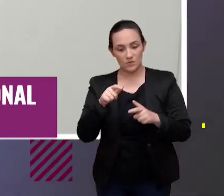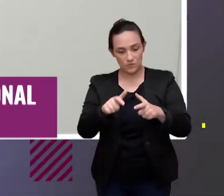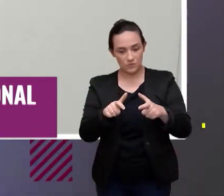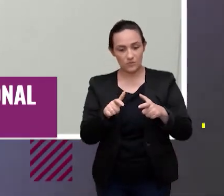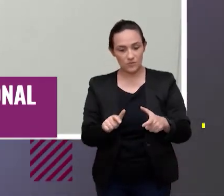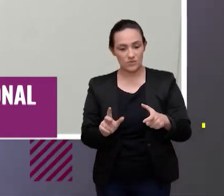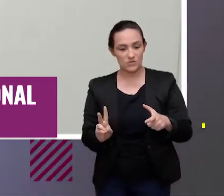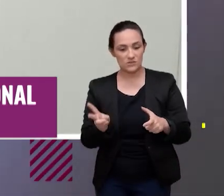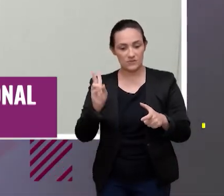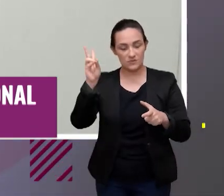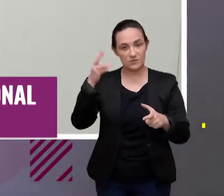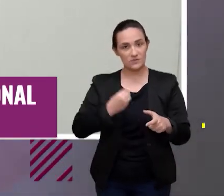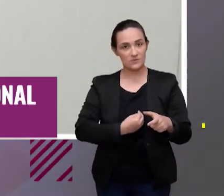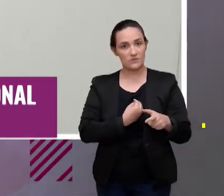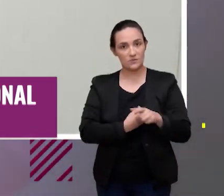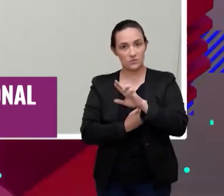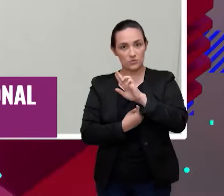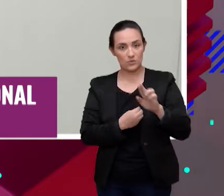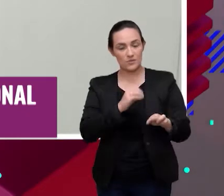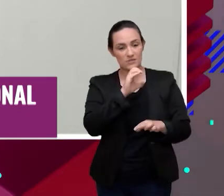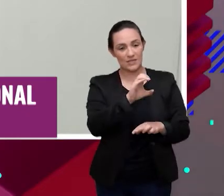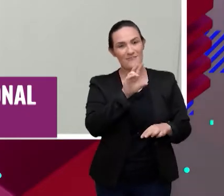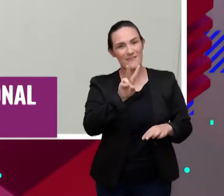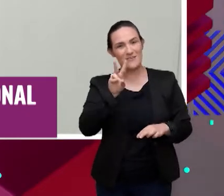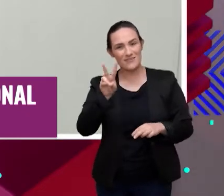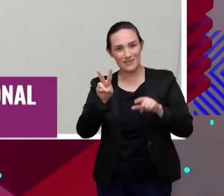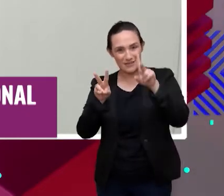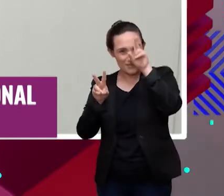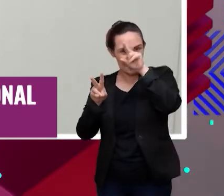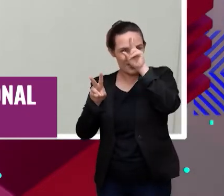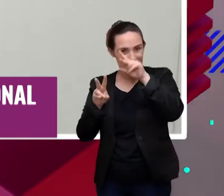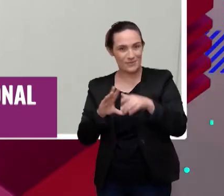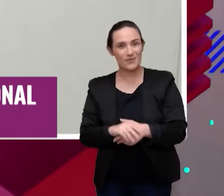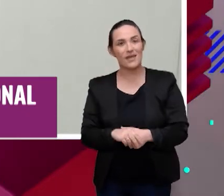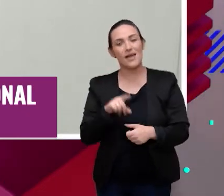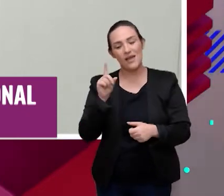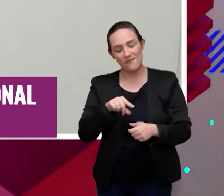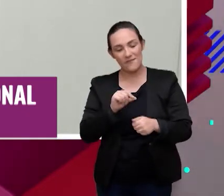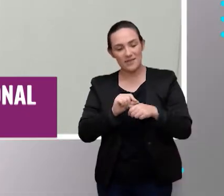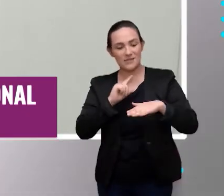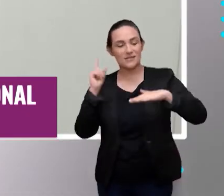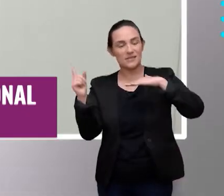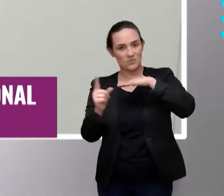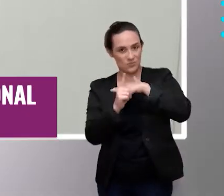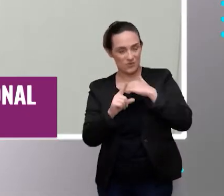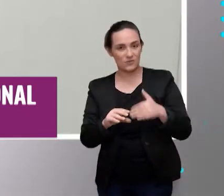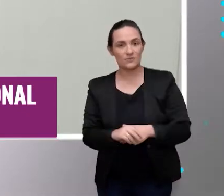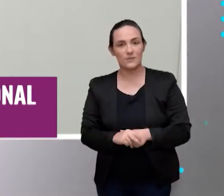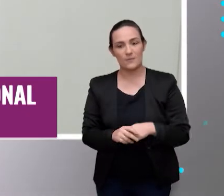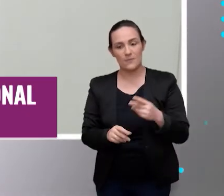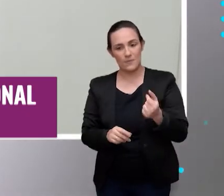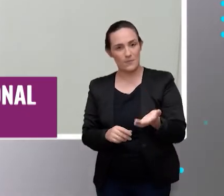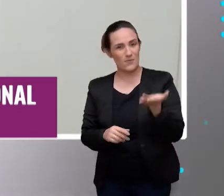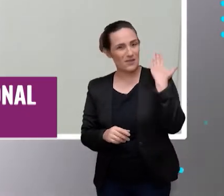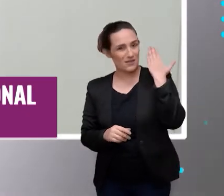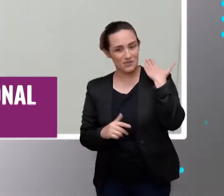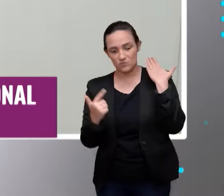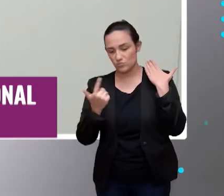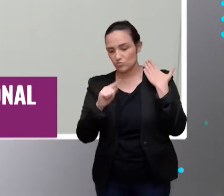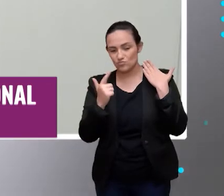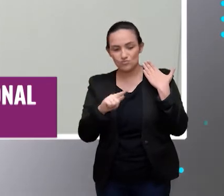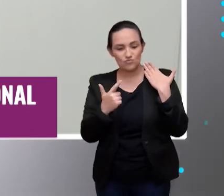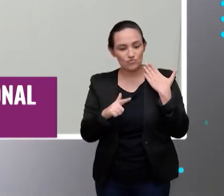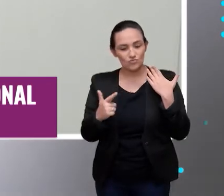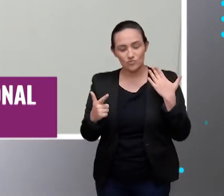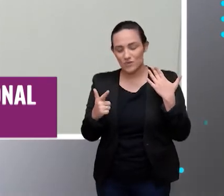como CVV, né, para prestar esse serviço, uma vez que naquela época não se tinha o conhecimento